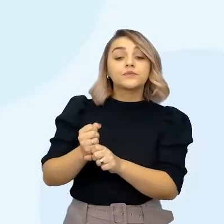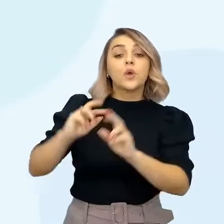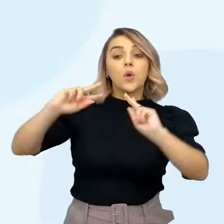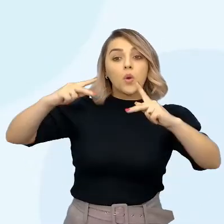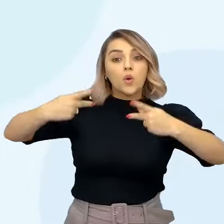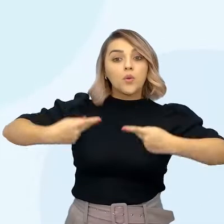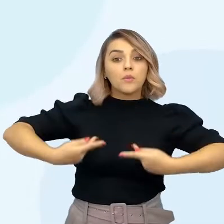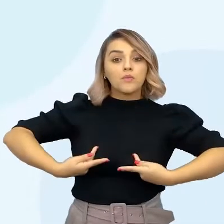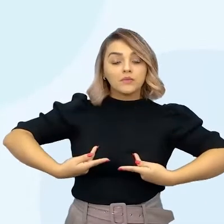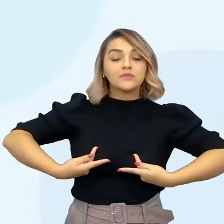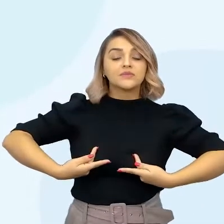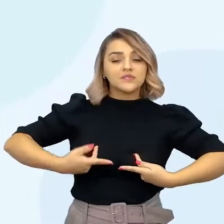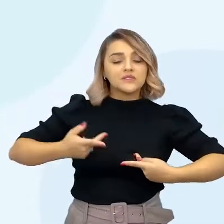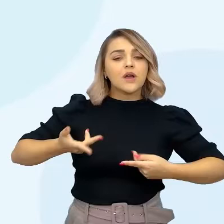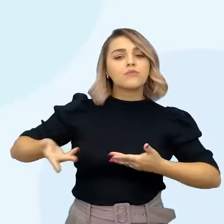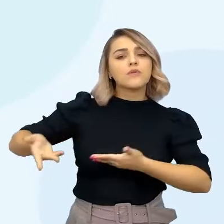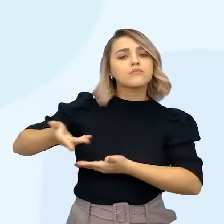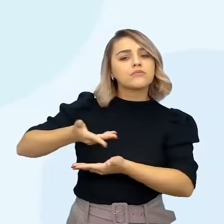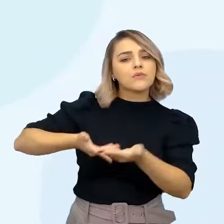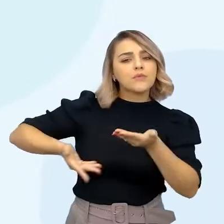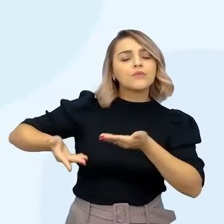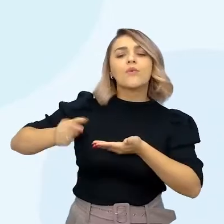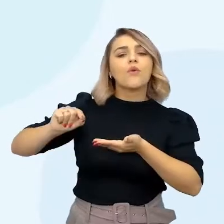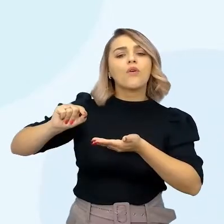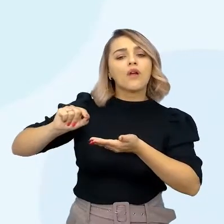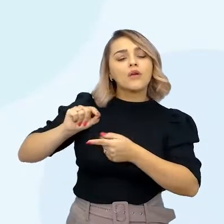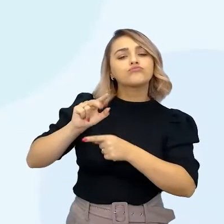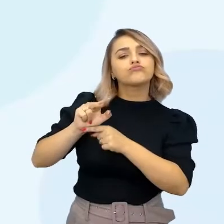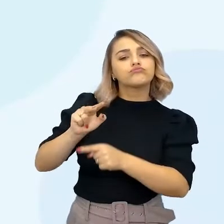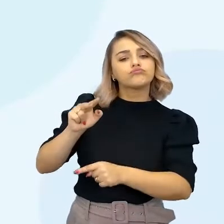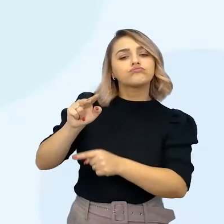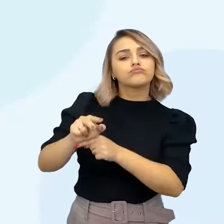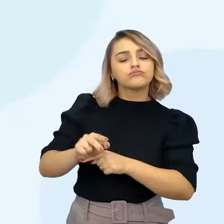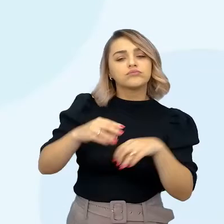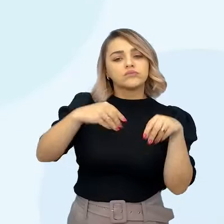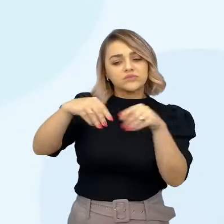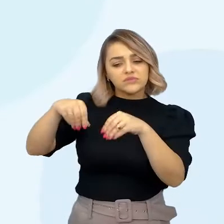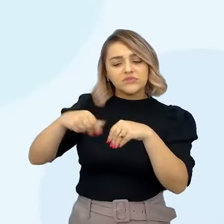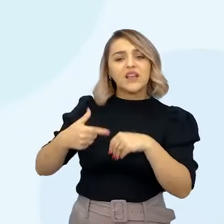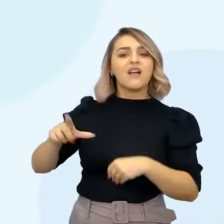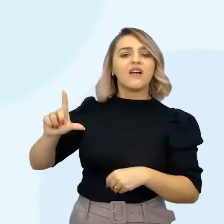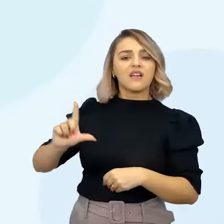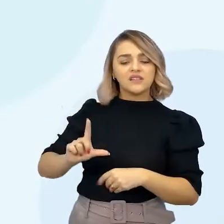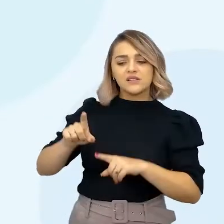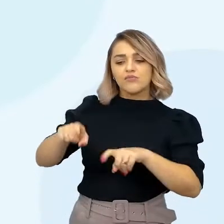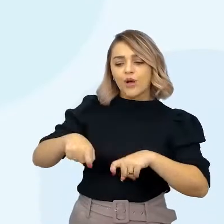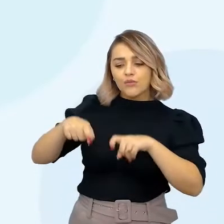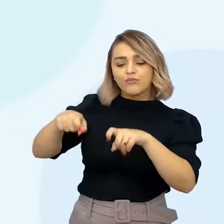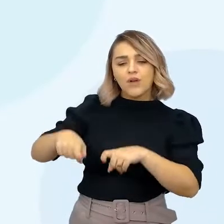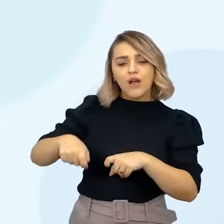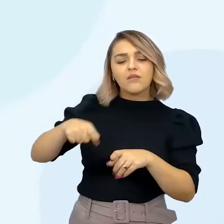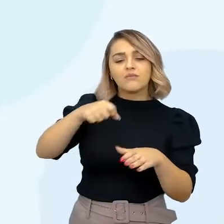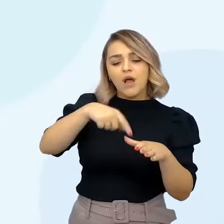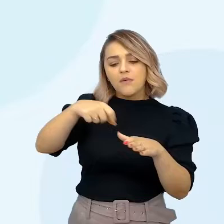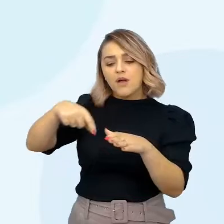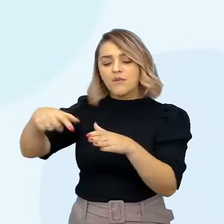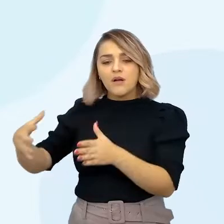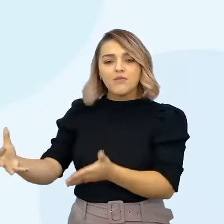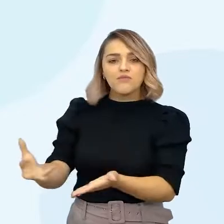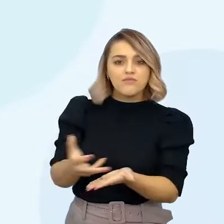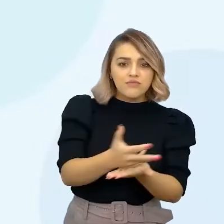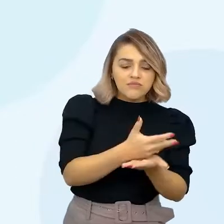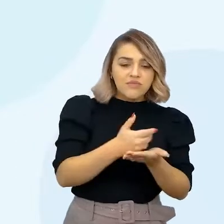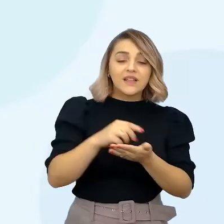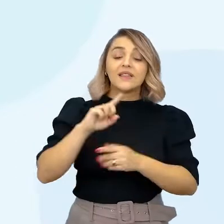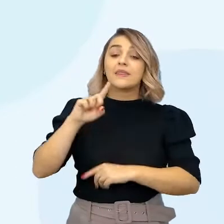humanos sempre conviveram com o solo. No começo, eles apenas colhiam os produtos da terra. Depois tiveram que